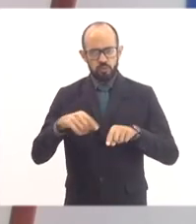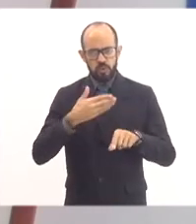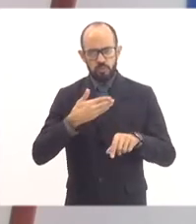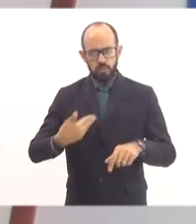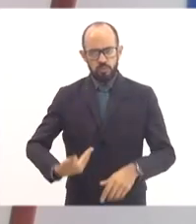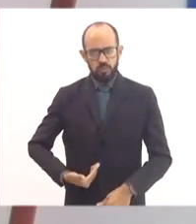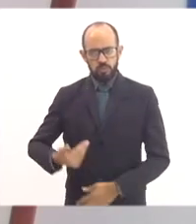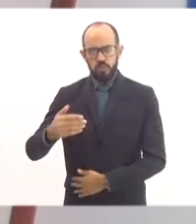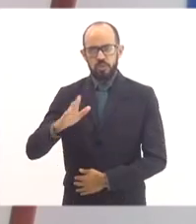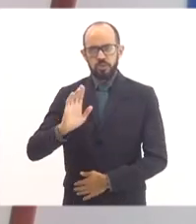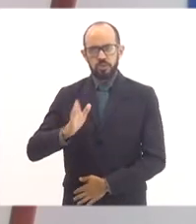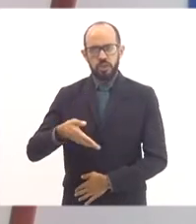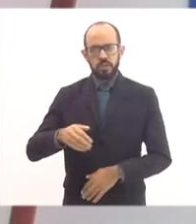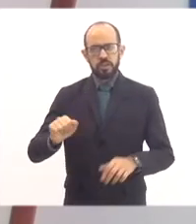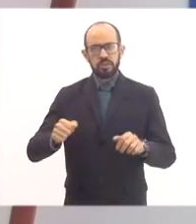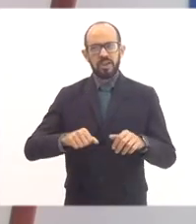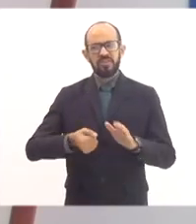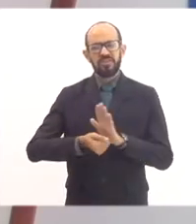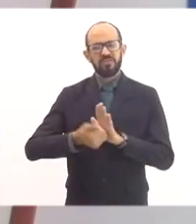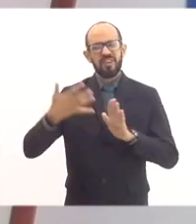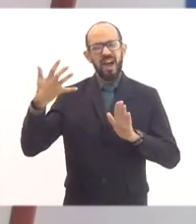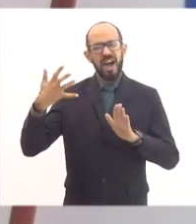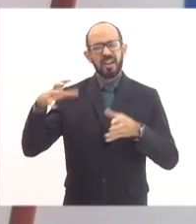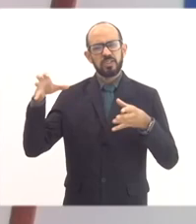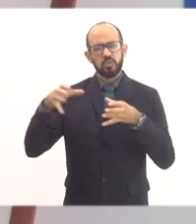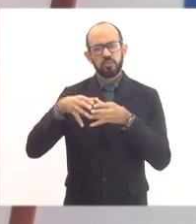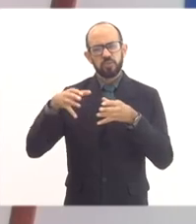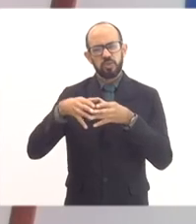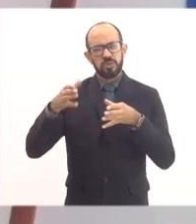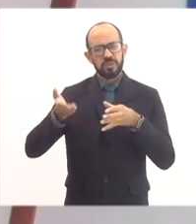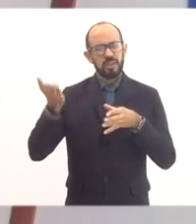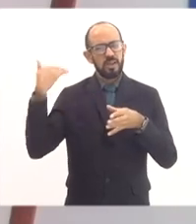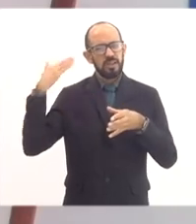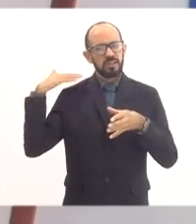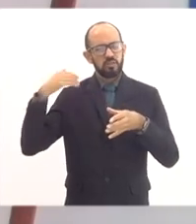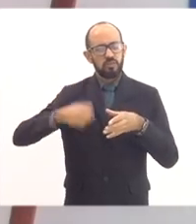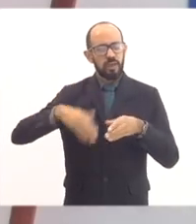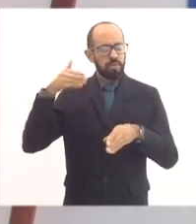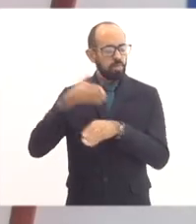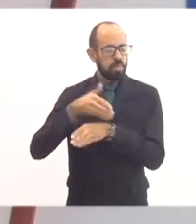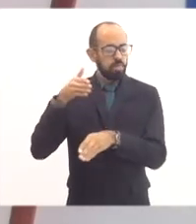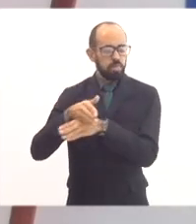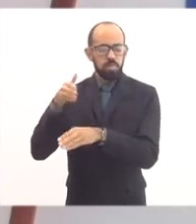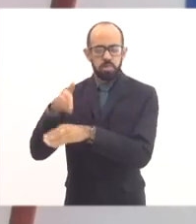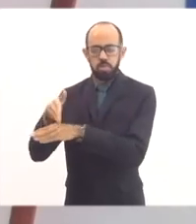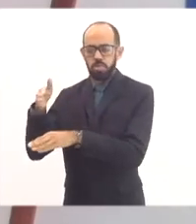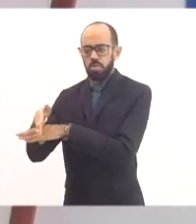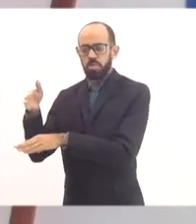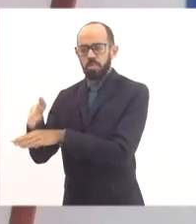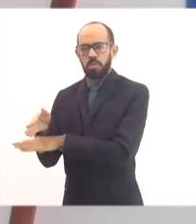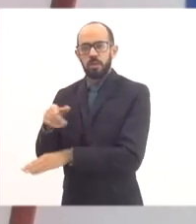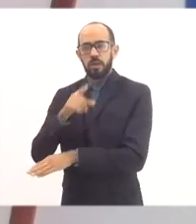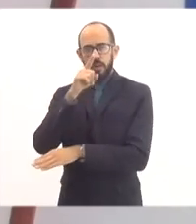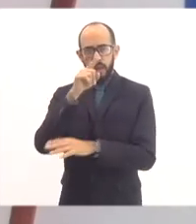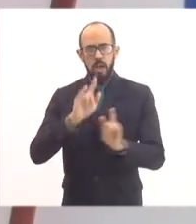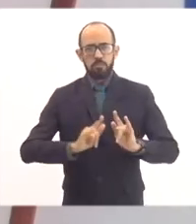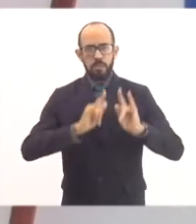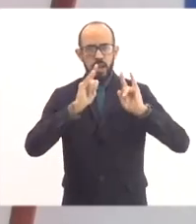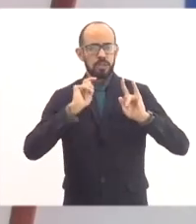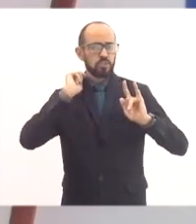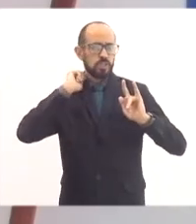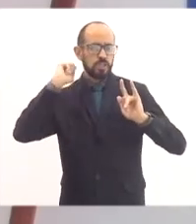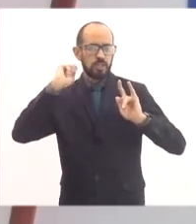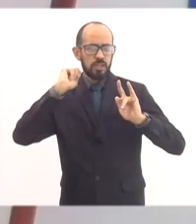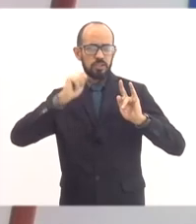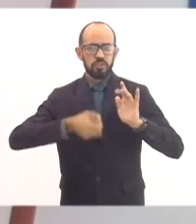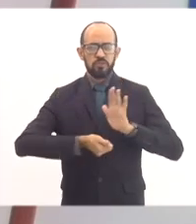inúmeras comissões que ficavam peregrinando aqui na porta da Assembleia Legislativa, nas galerias do Palácio Tiradentes, nas sessões legislativas, de